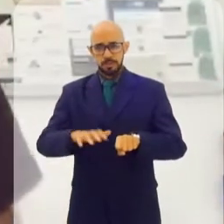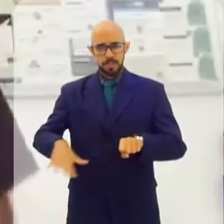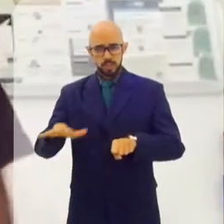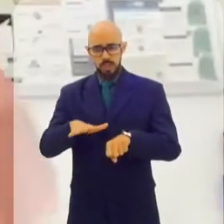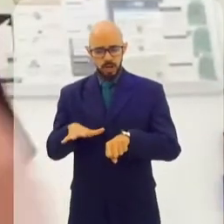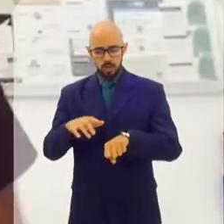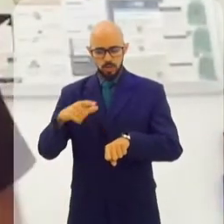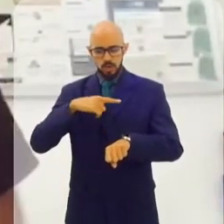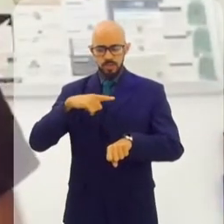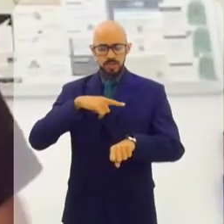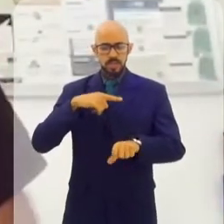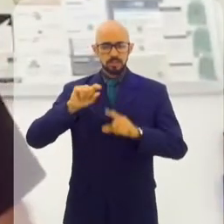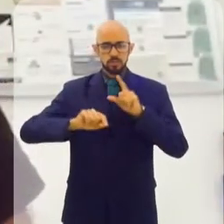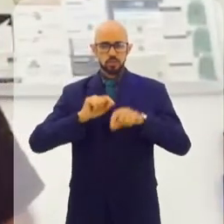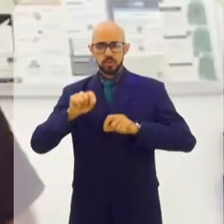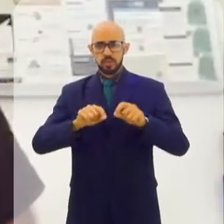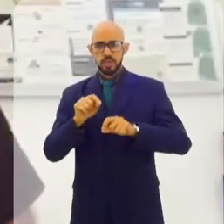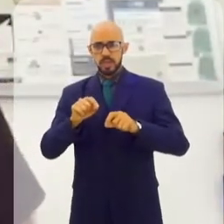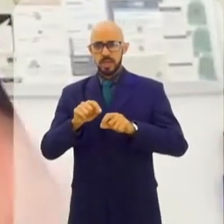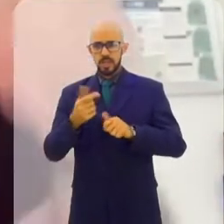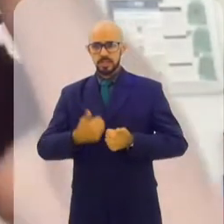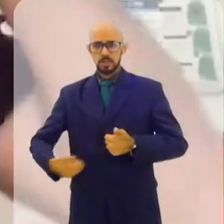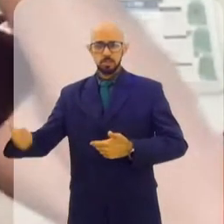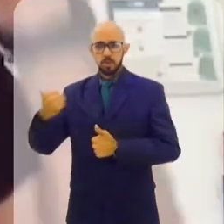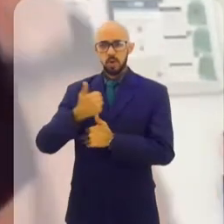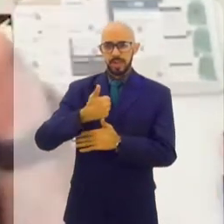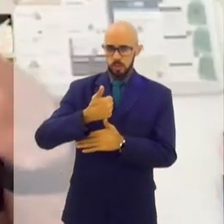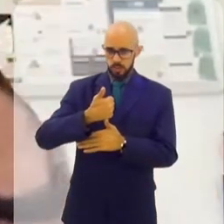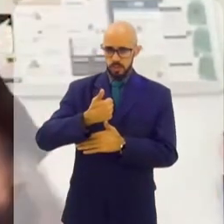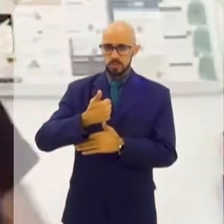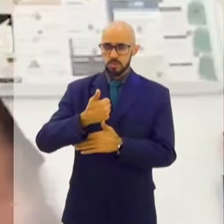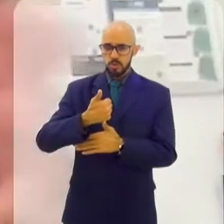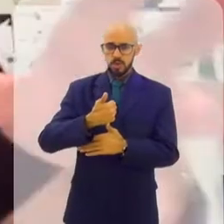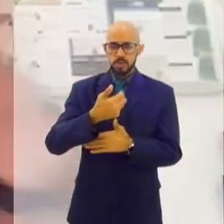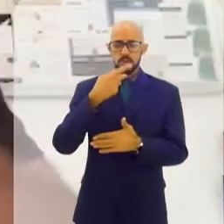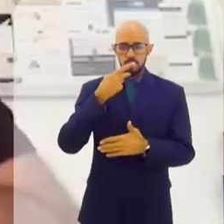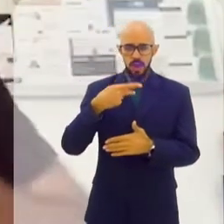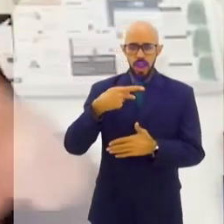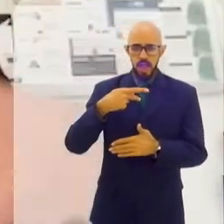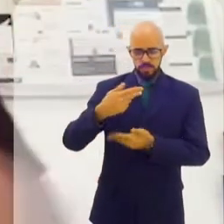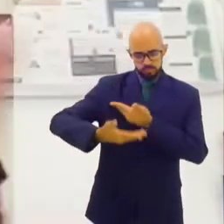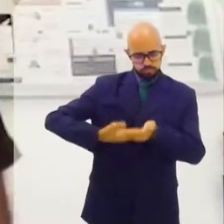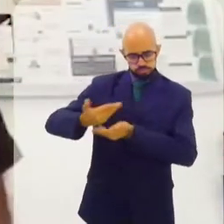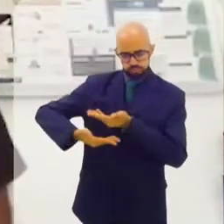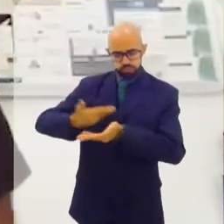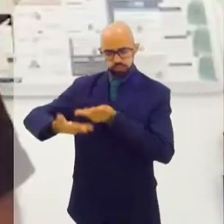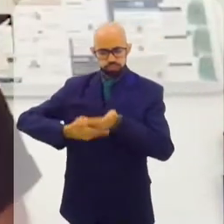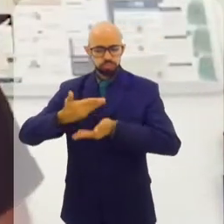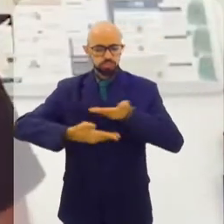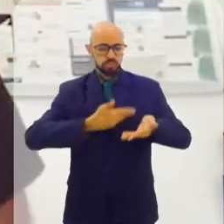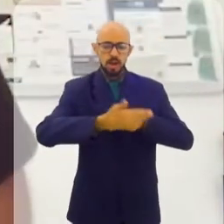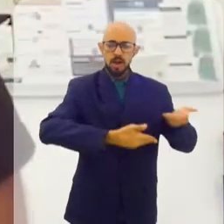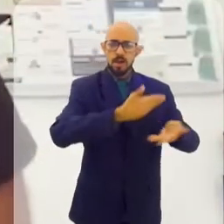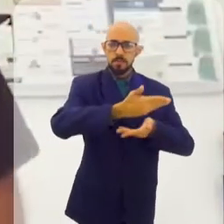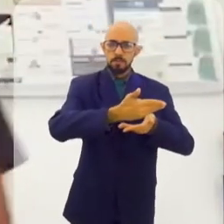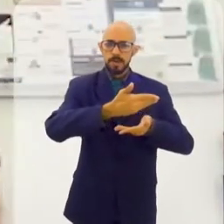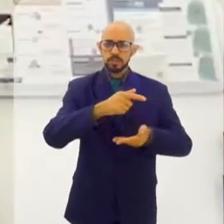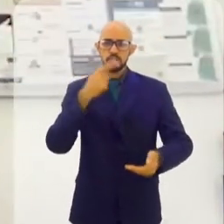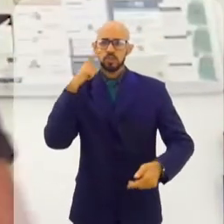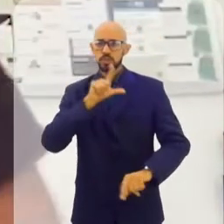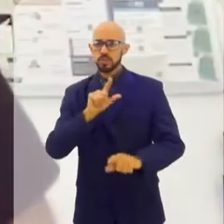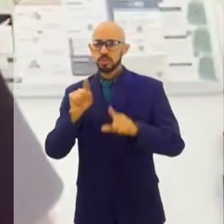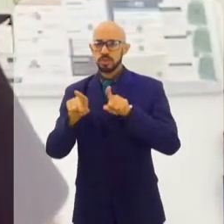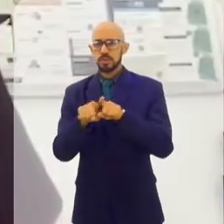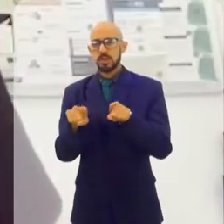todo, né? A gente tem essa vantagem de ter todos esses pontos para se retroalimentarem, criando essa massa crítica para a gente